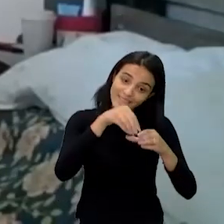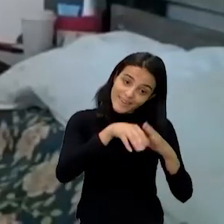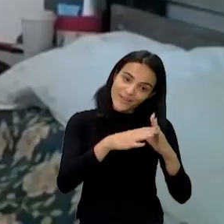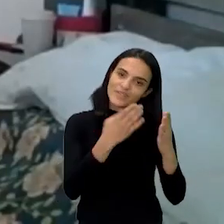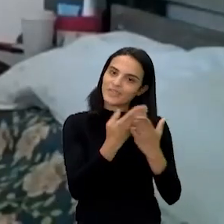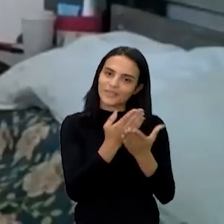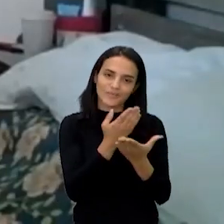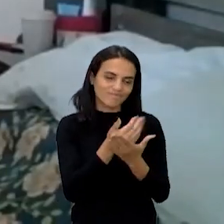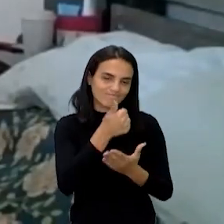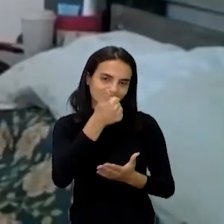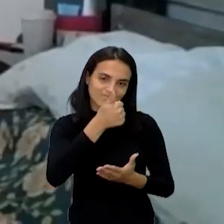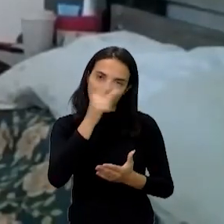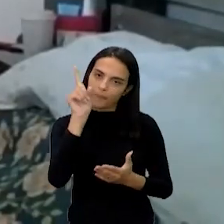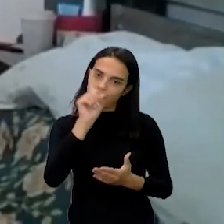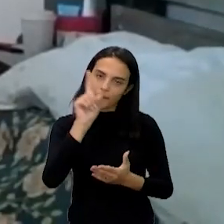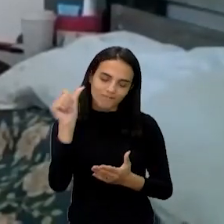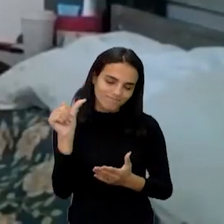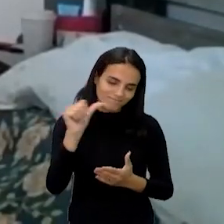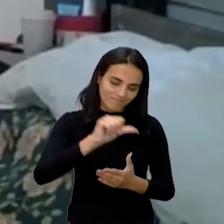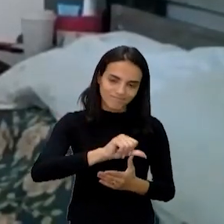nunca iam bem, tá?